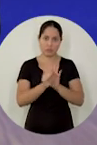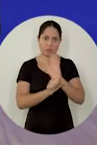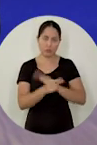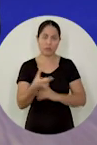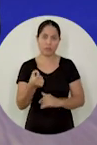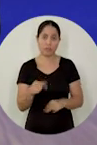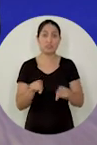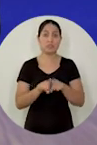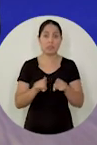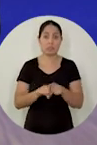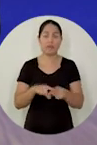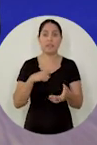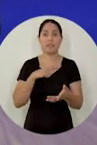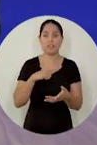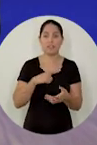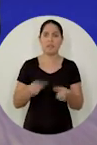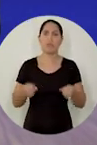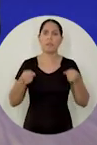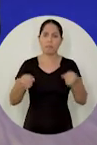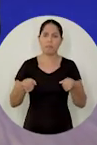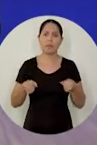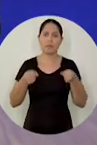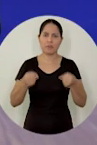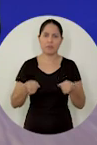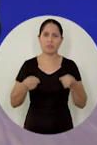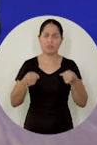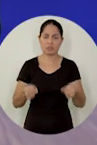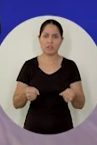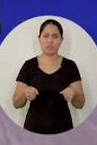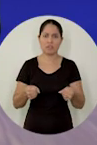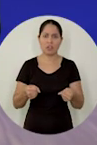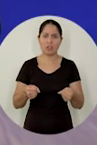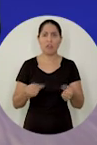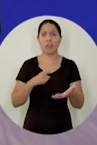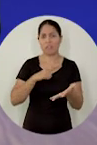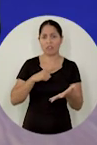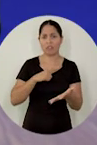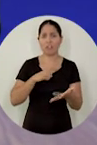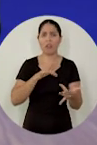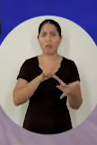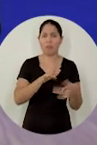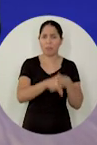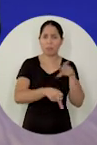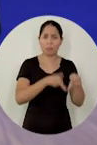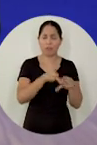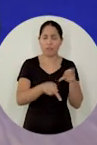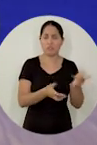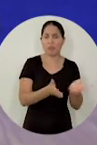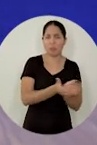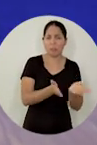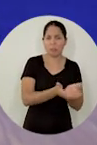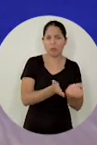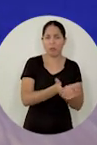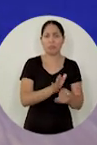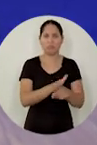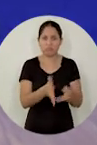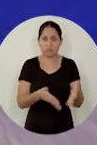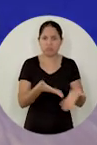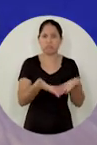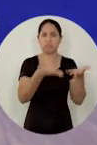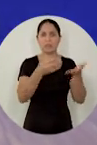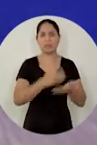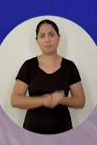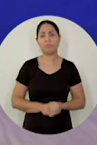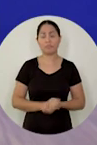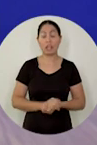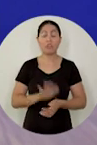XX, respectivamente, como forma de protesto encontrado pela população pobre e expropriada para o enfrentamento da